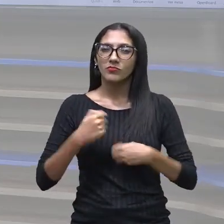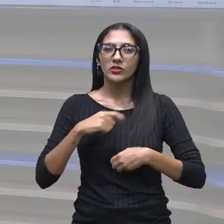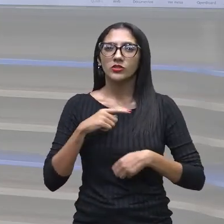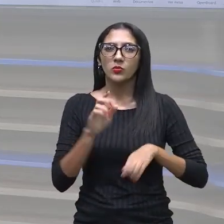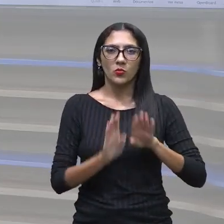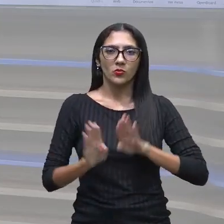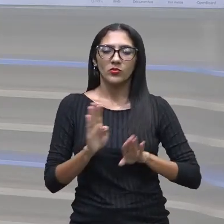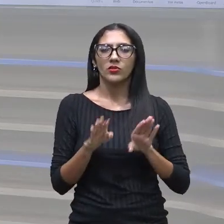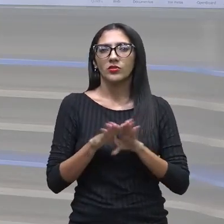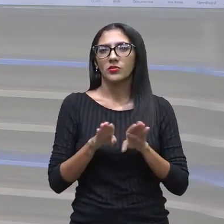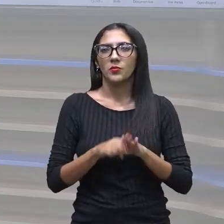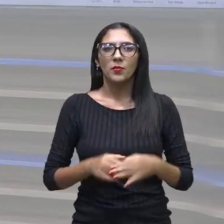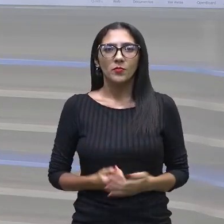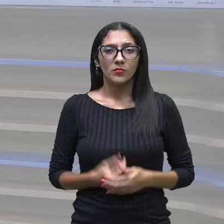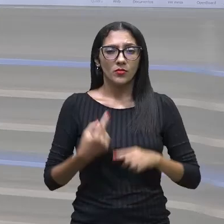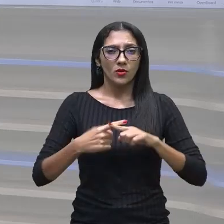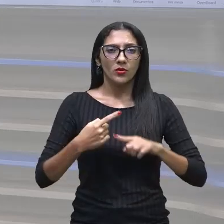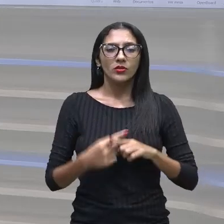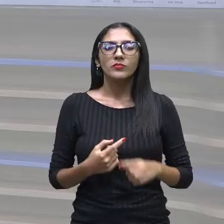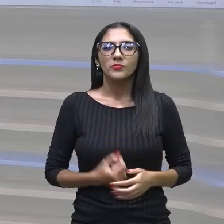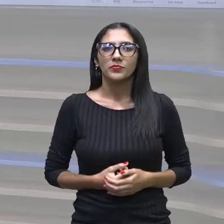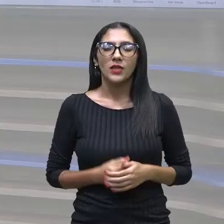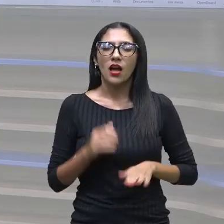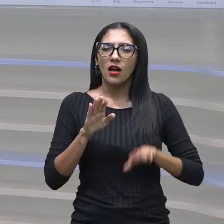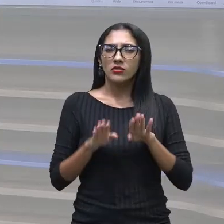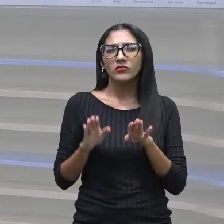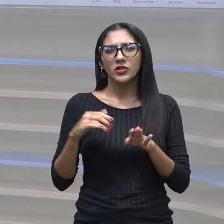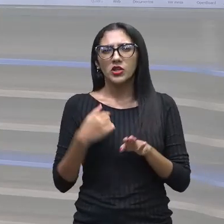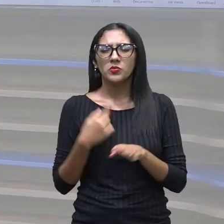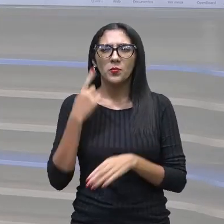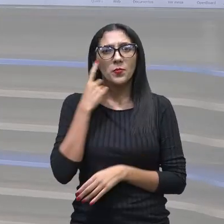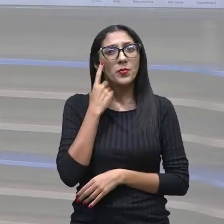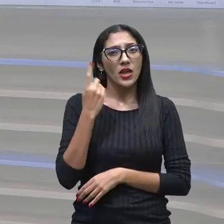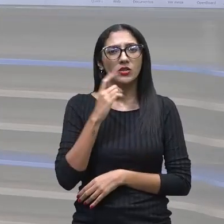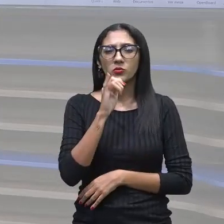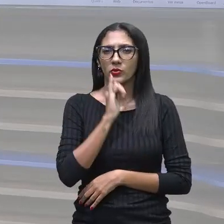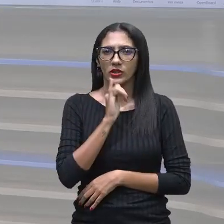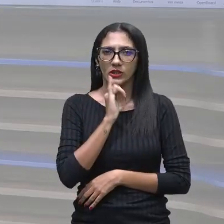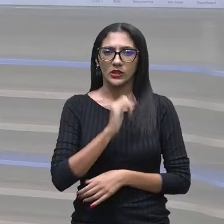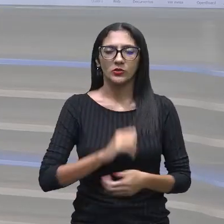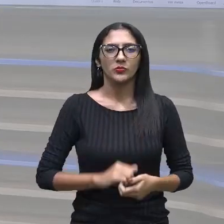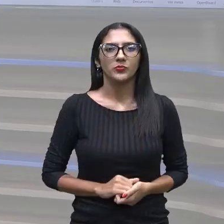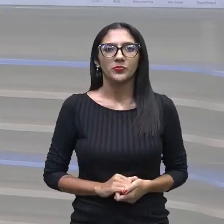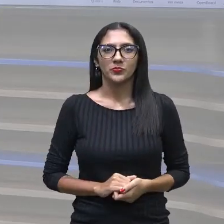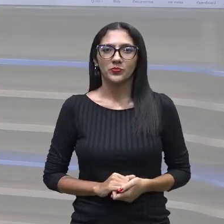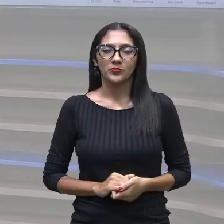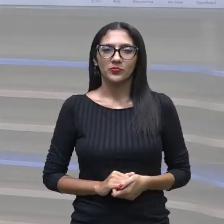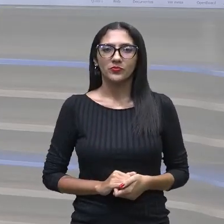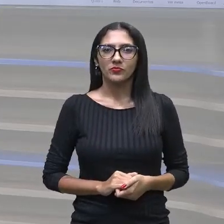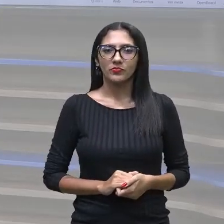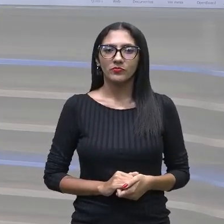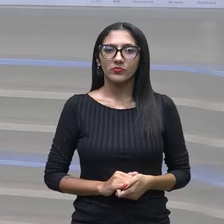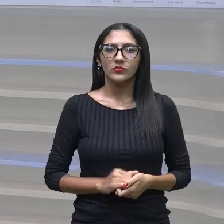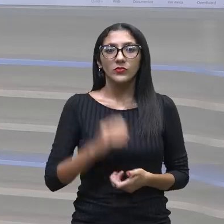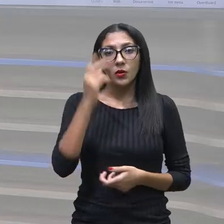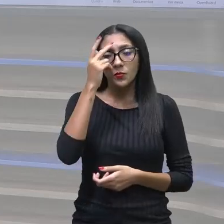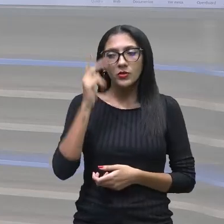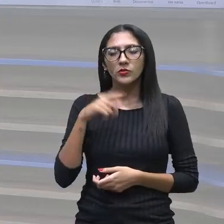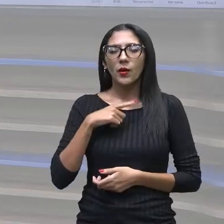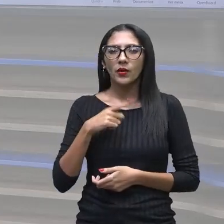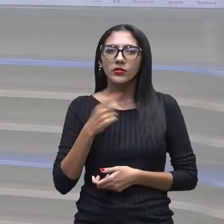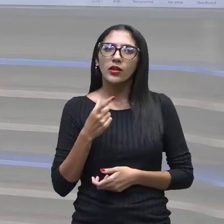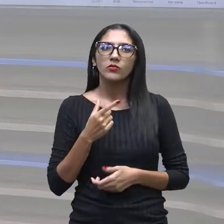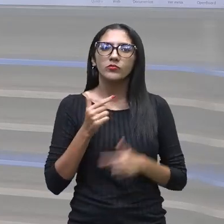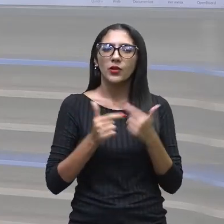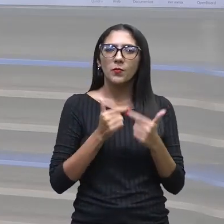em relação a isso. Por quê? Porque geralmente, vamos supor aqui um exemplo, tá? A pessoa tem aqui um funcionário público que tem